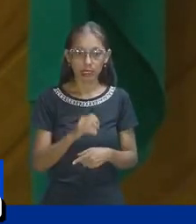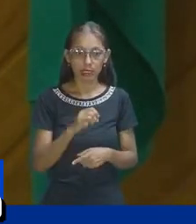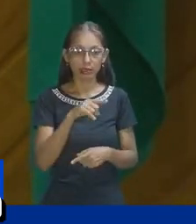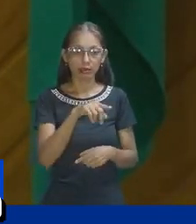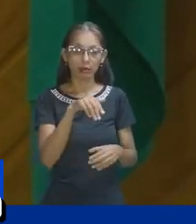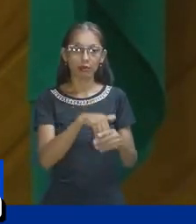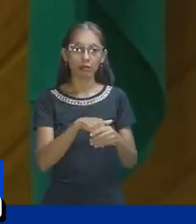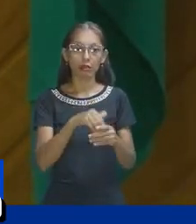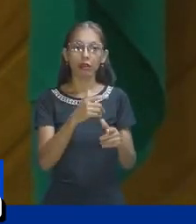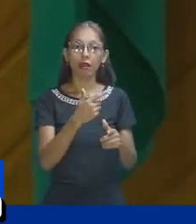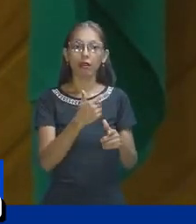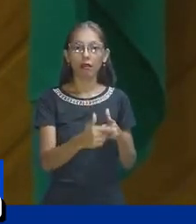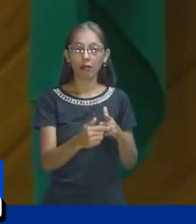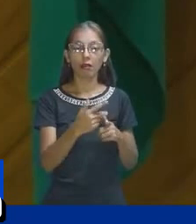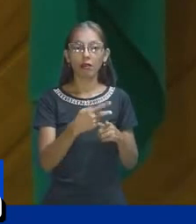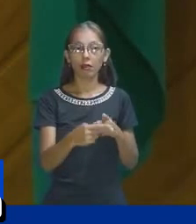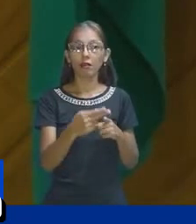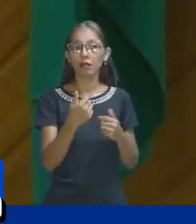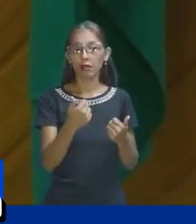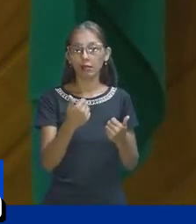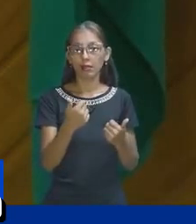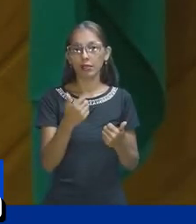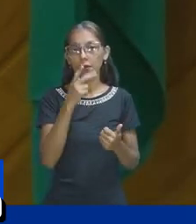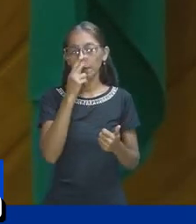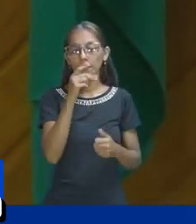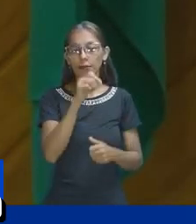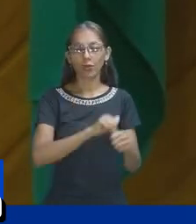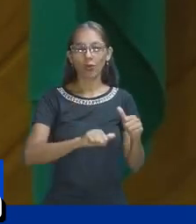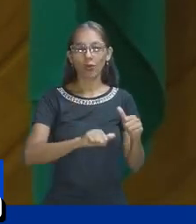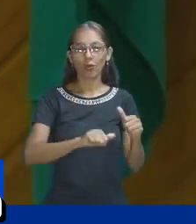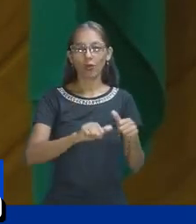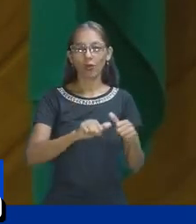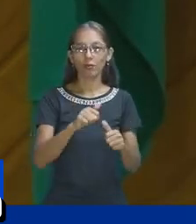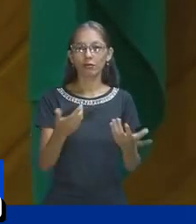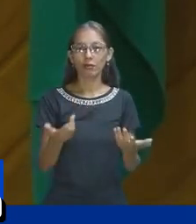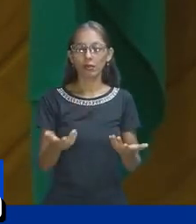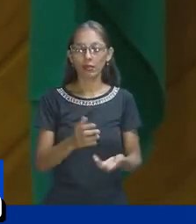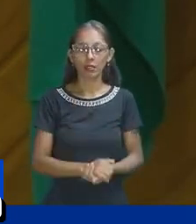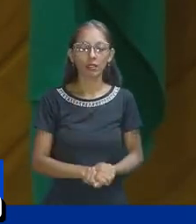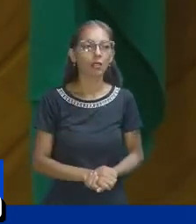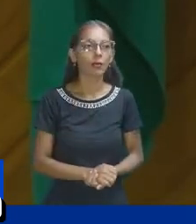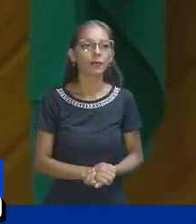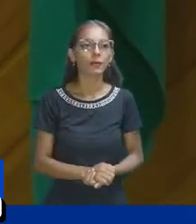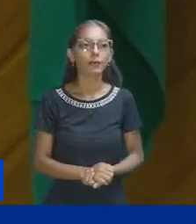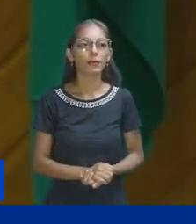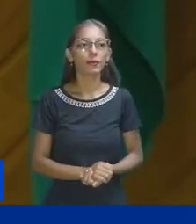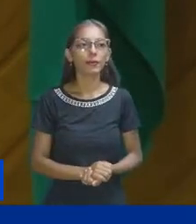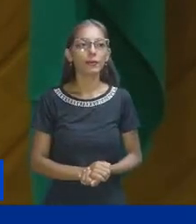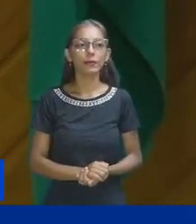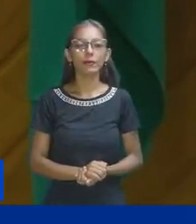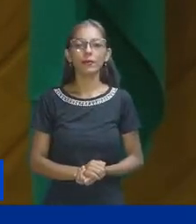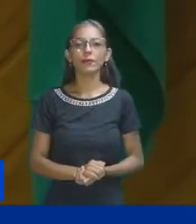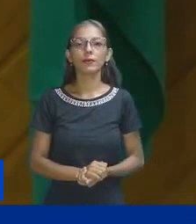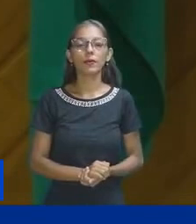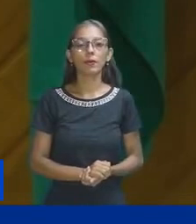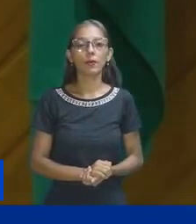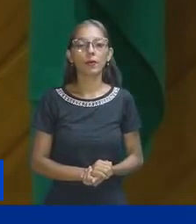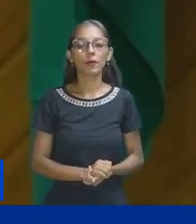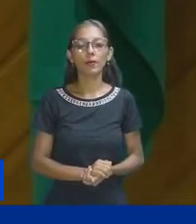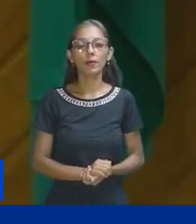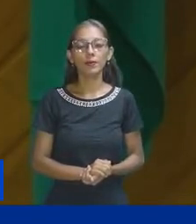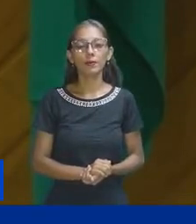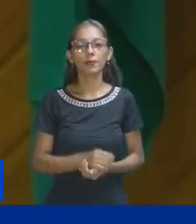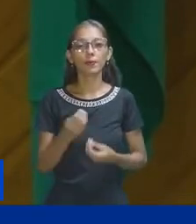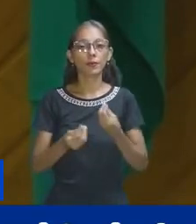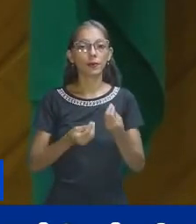é evidente o seu vínculo com a eleitora Maria Ramos, que elaborou em sua campanha, não se podendo negar, pelo